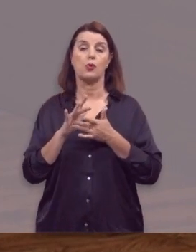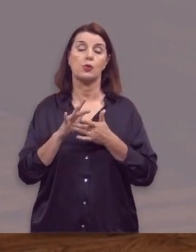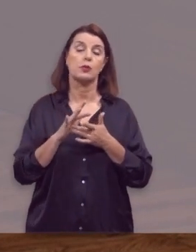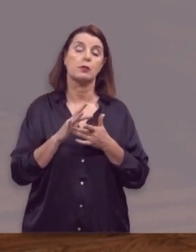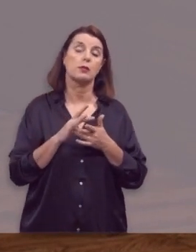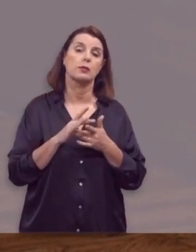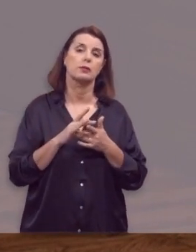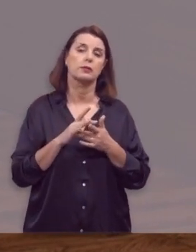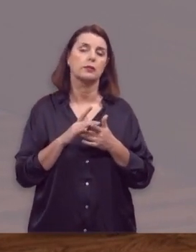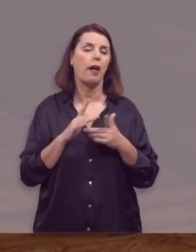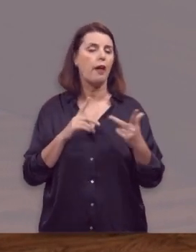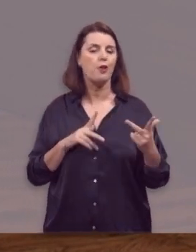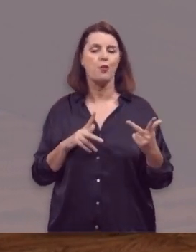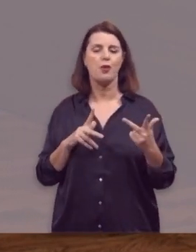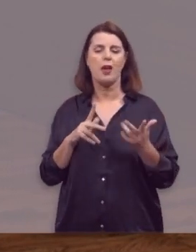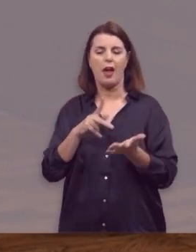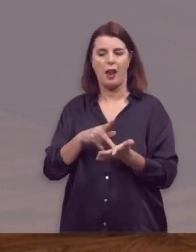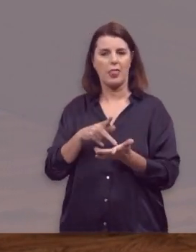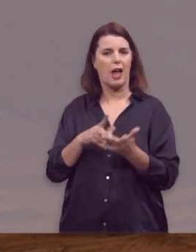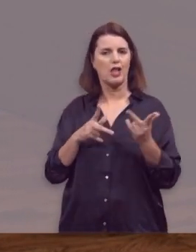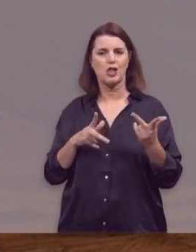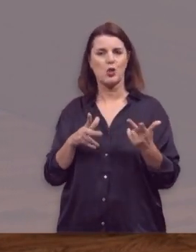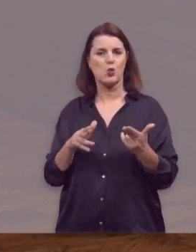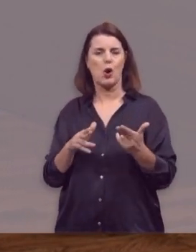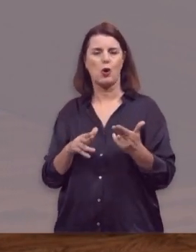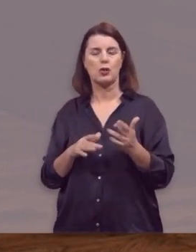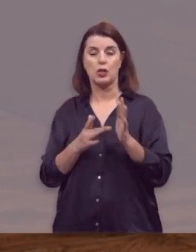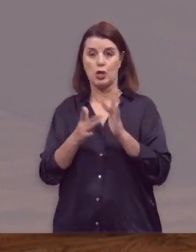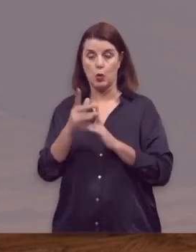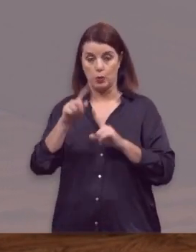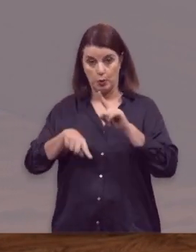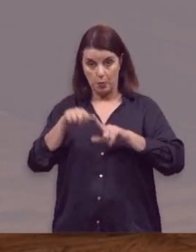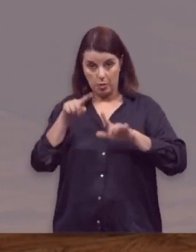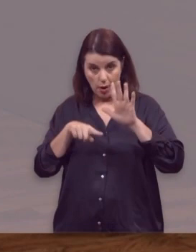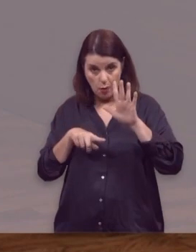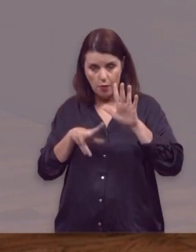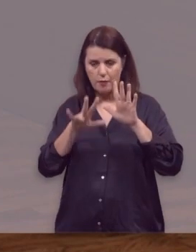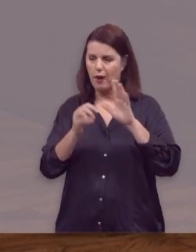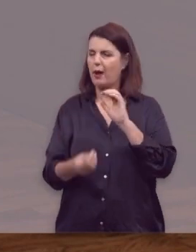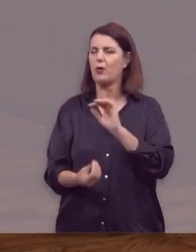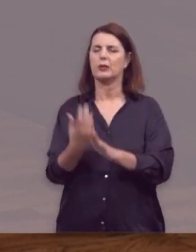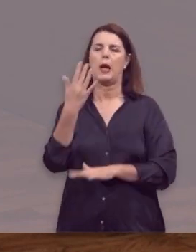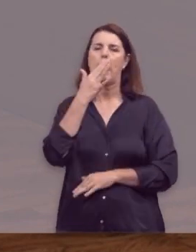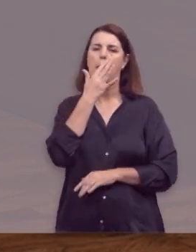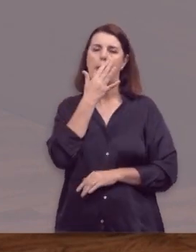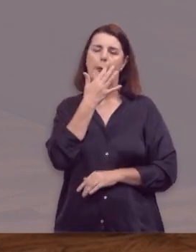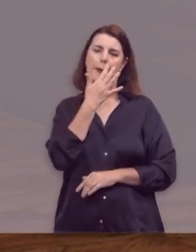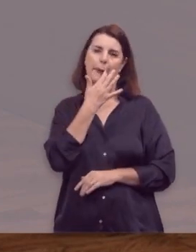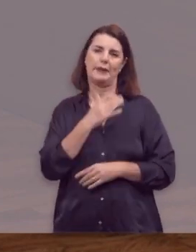realidade são a mesma coisa. Se ele prometeu, ele é fiel para cumprir.